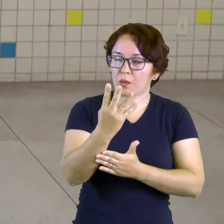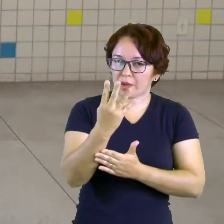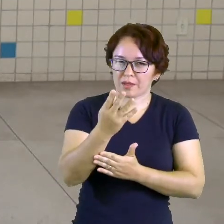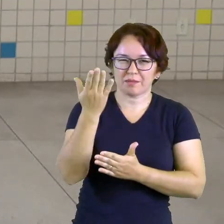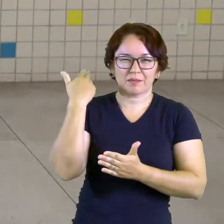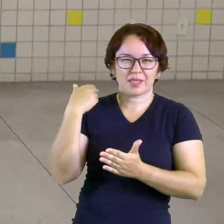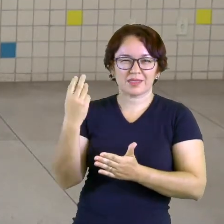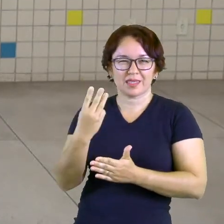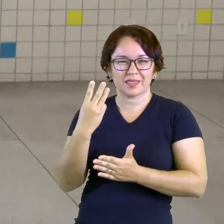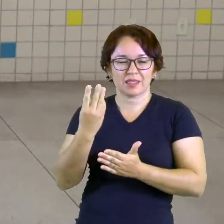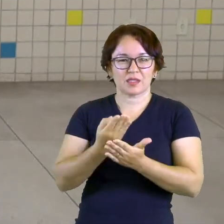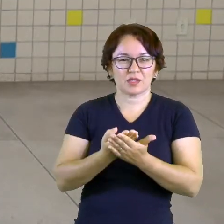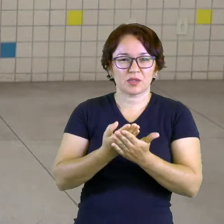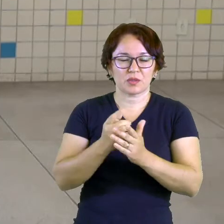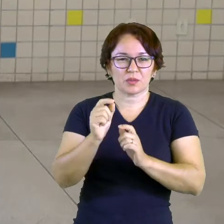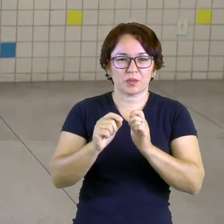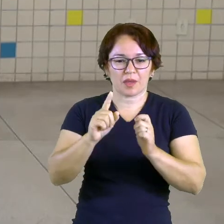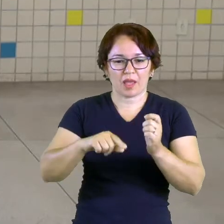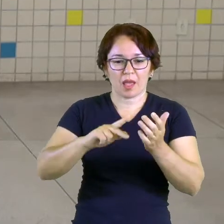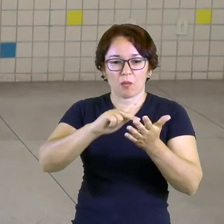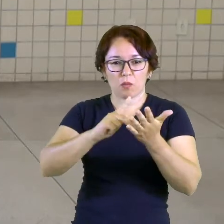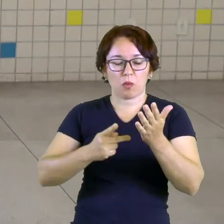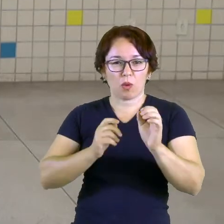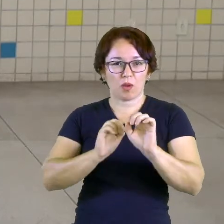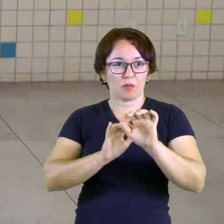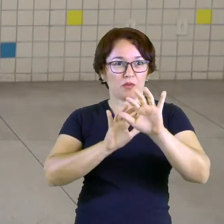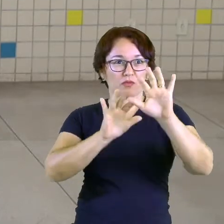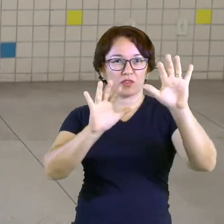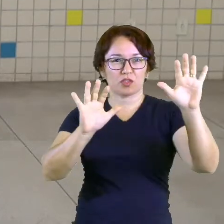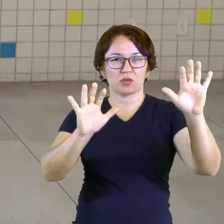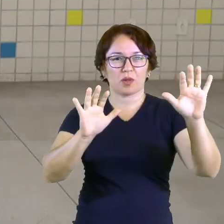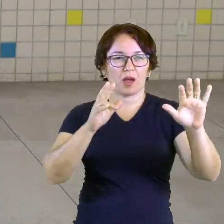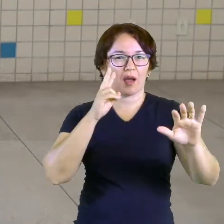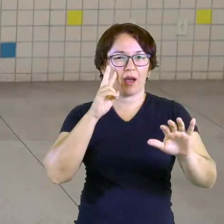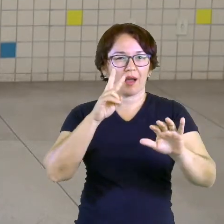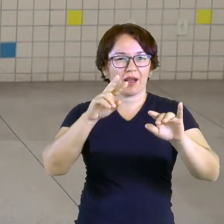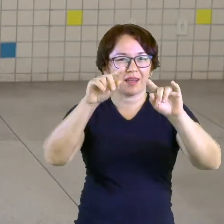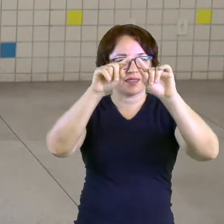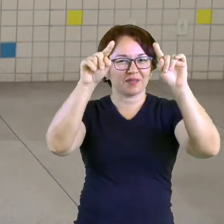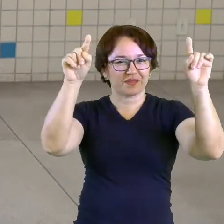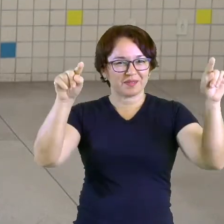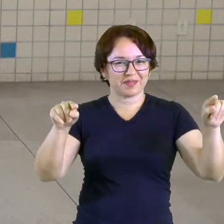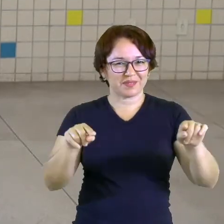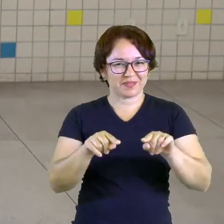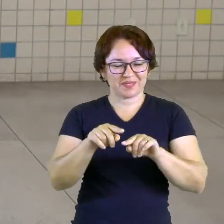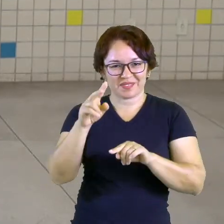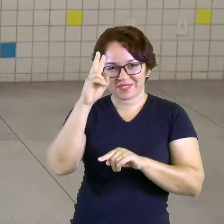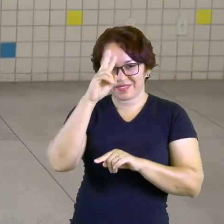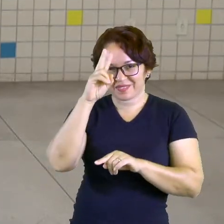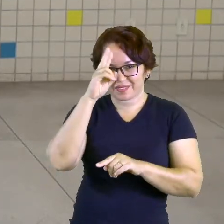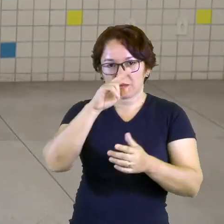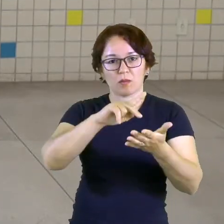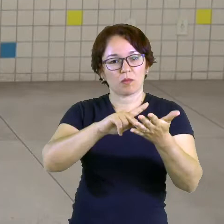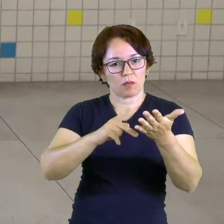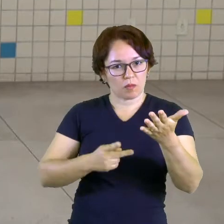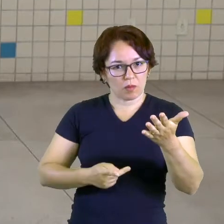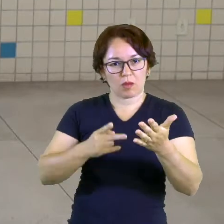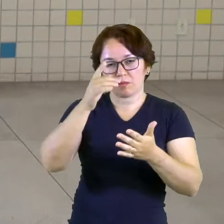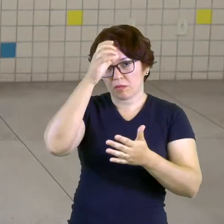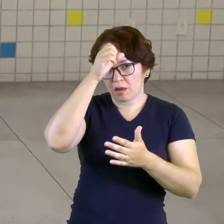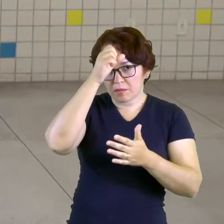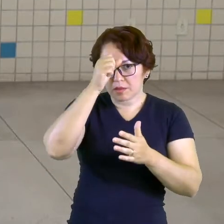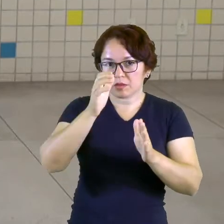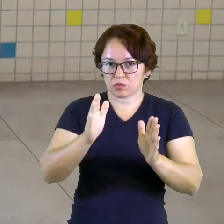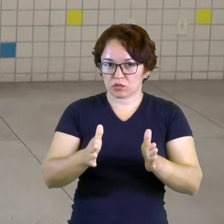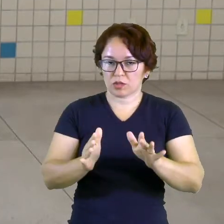poema visual, cyberpoema e vimos um pouquinho sobre o que é um poema. Só que agora nós vamos mudar um